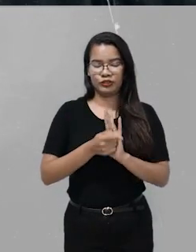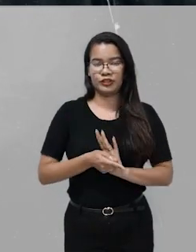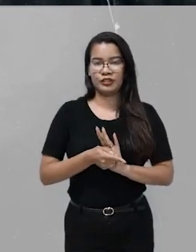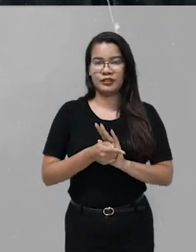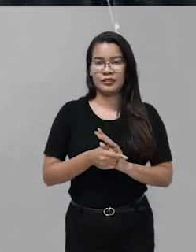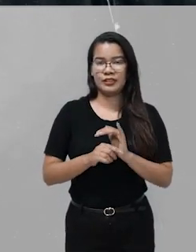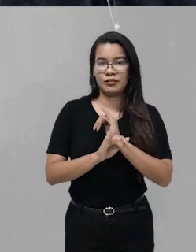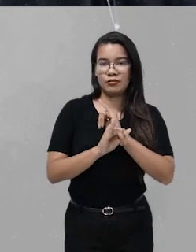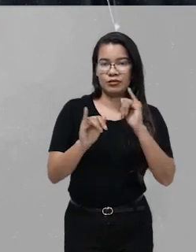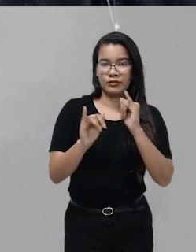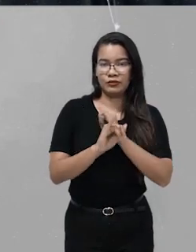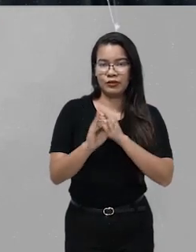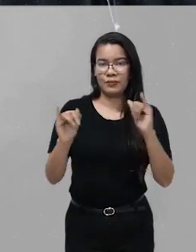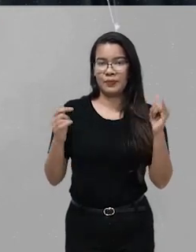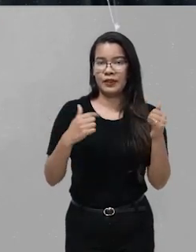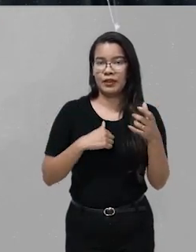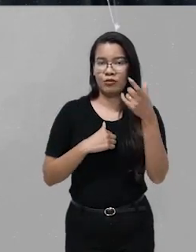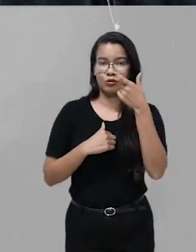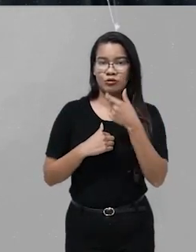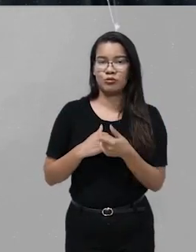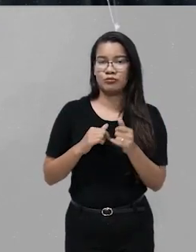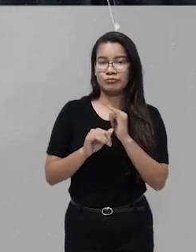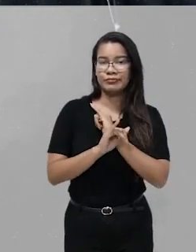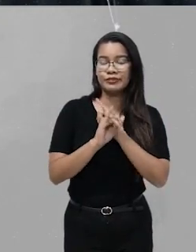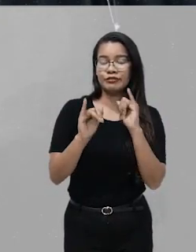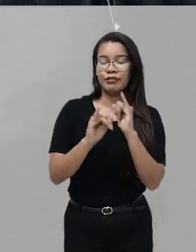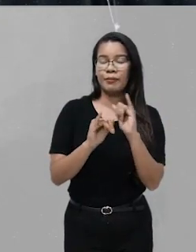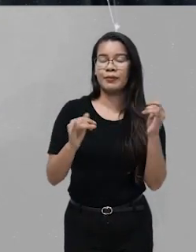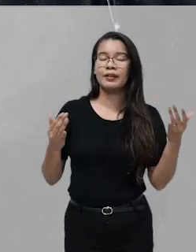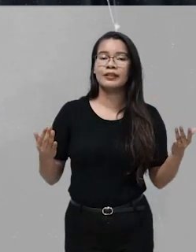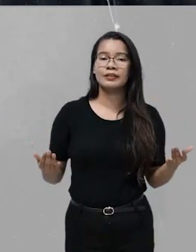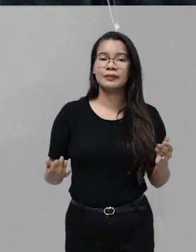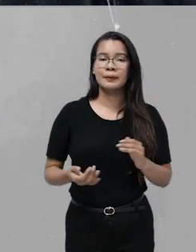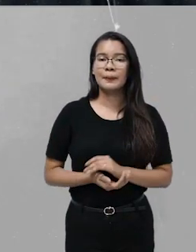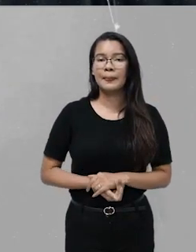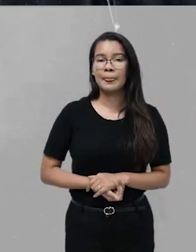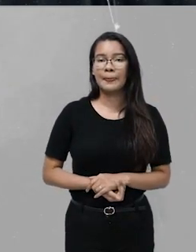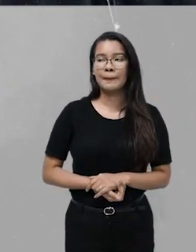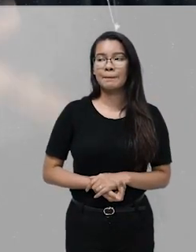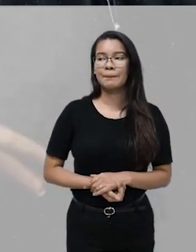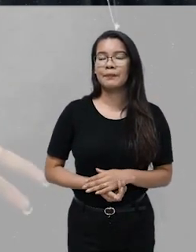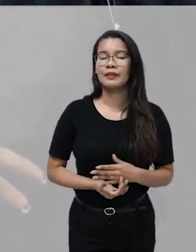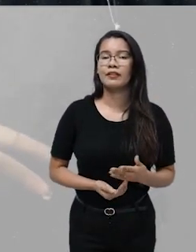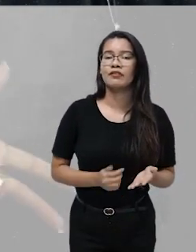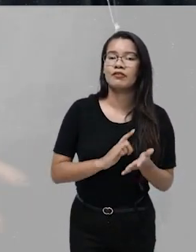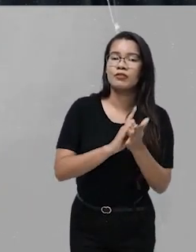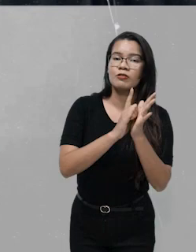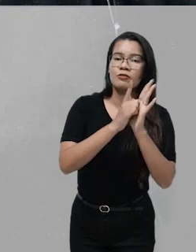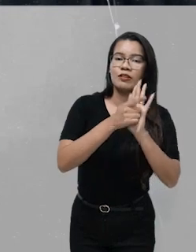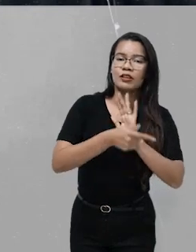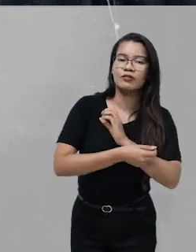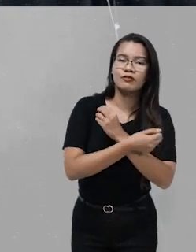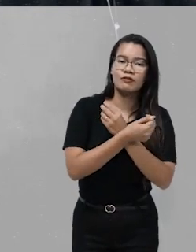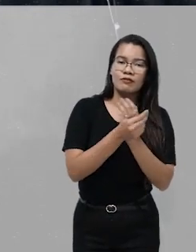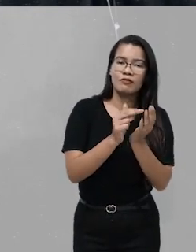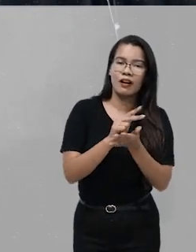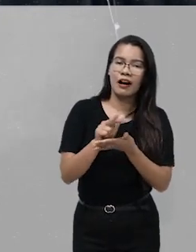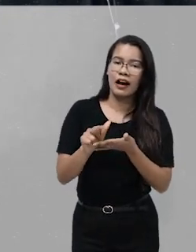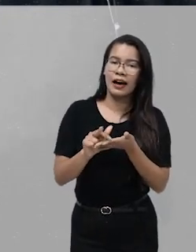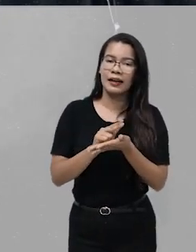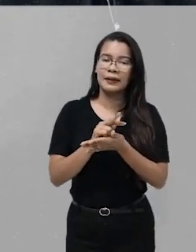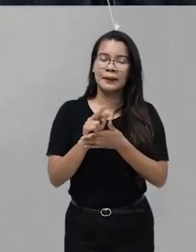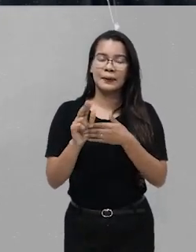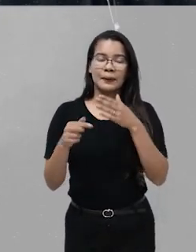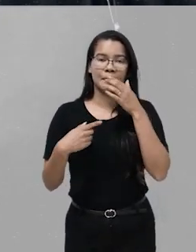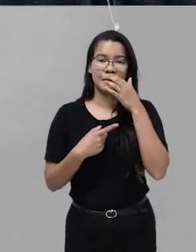gênero informativo. Estou dando uma aula para você. E aí, N gêneros, né? Para cada situação, nós vamos utilizando